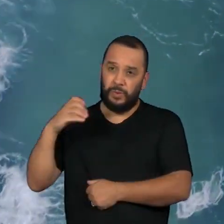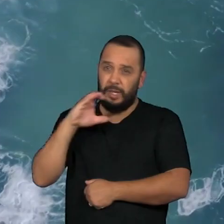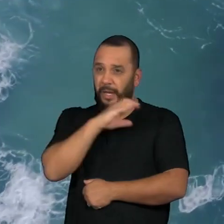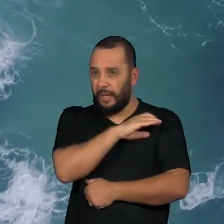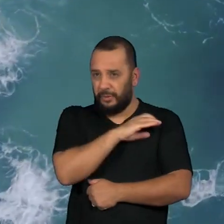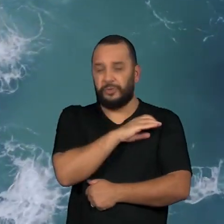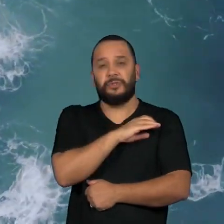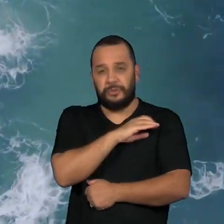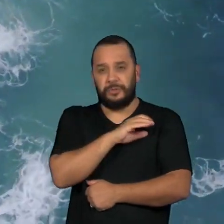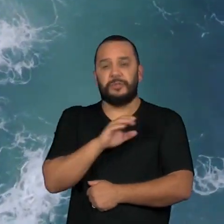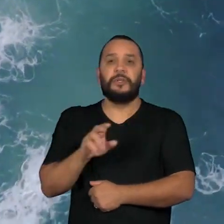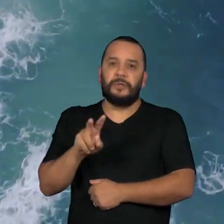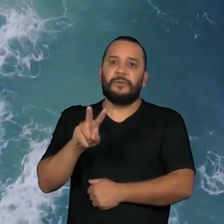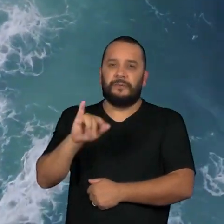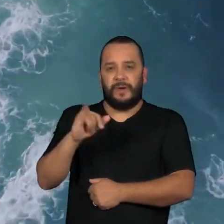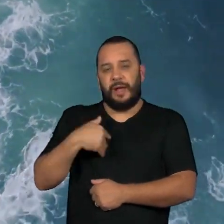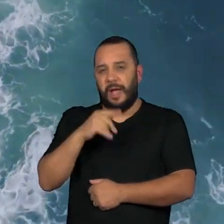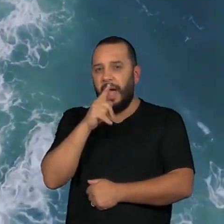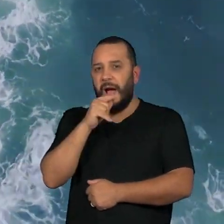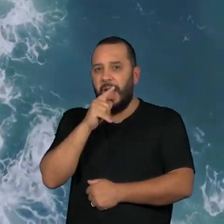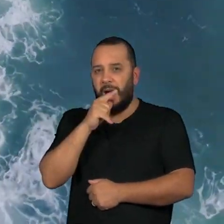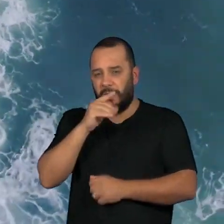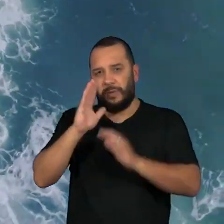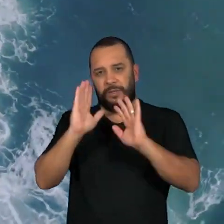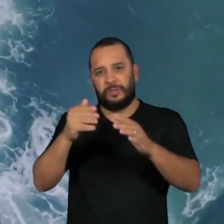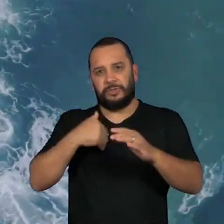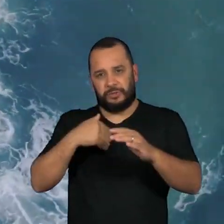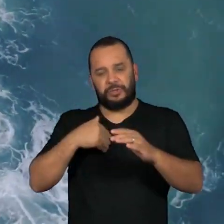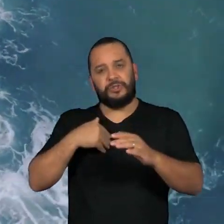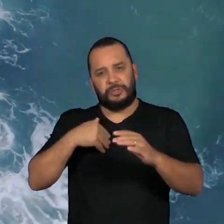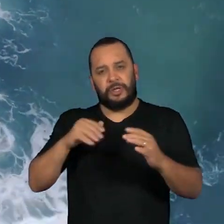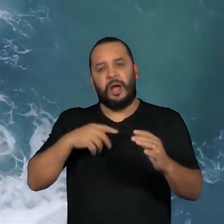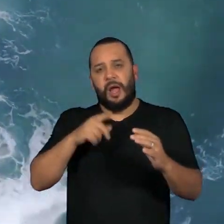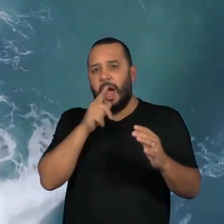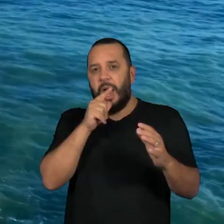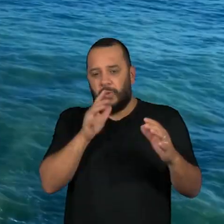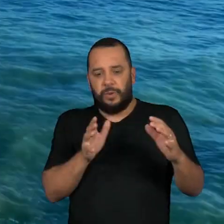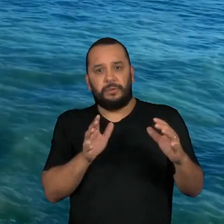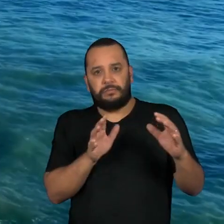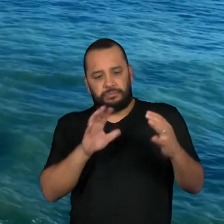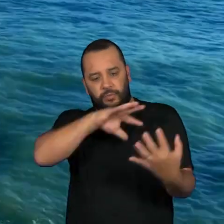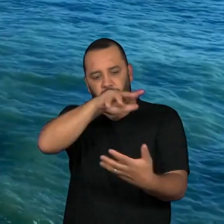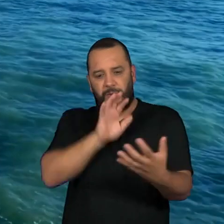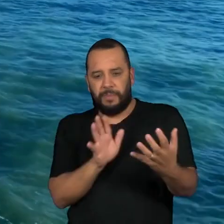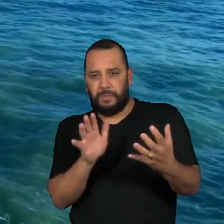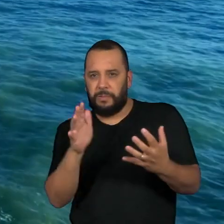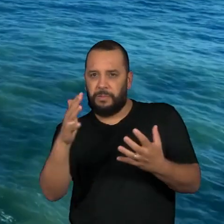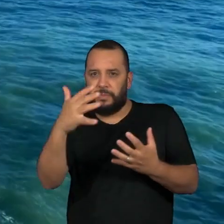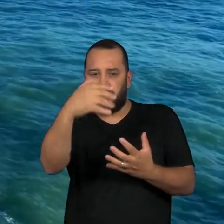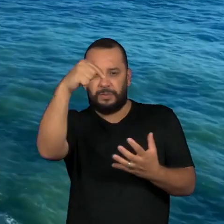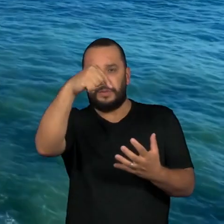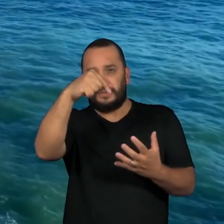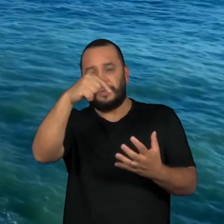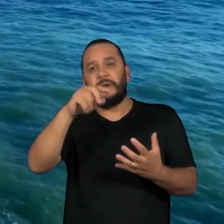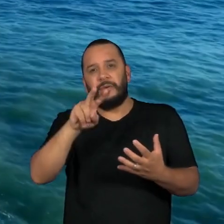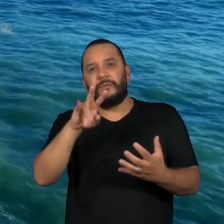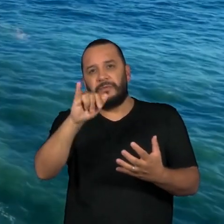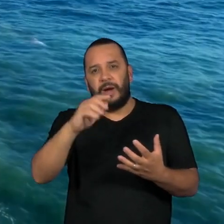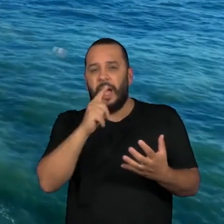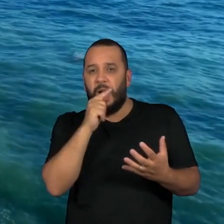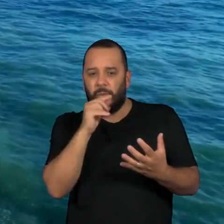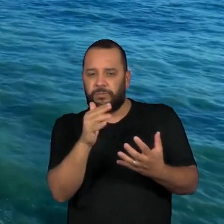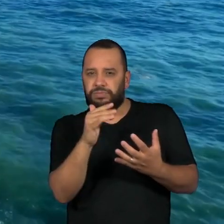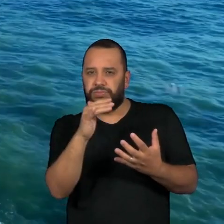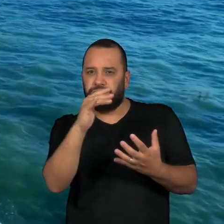da circulação das águas do Oceano Atlântico Norte até o fim do século XXI, um processo que afetará o clima na Terra.